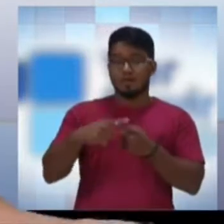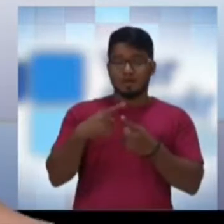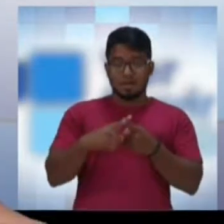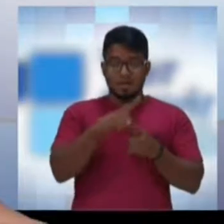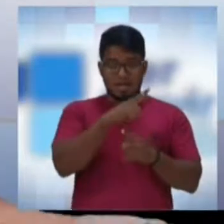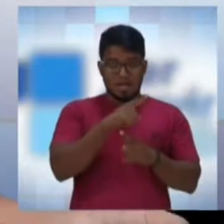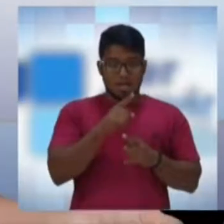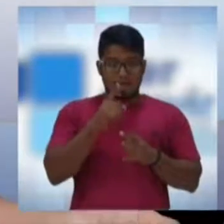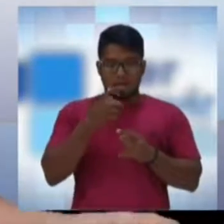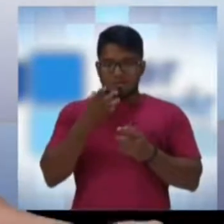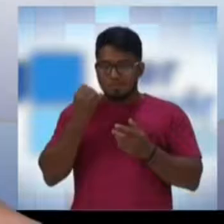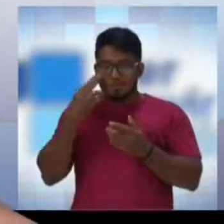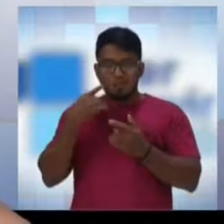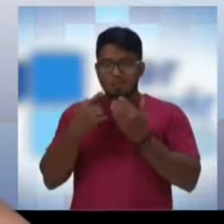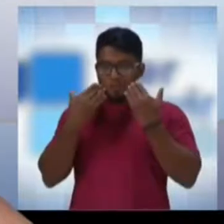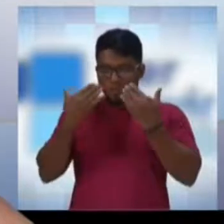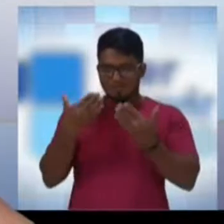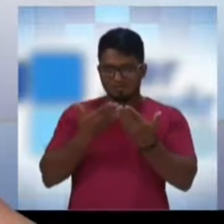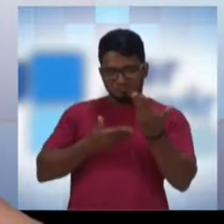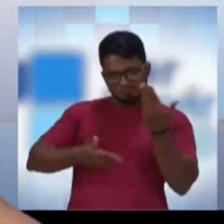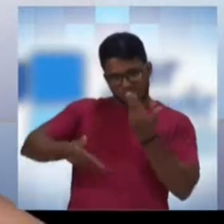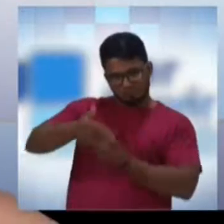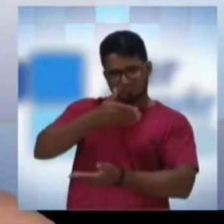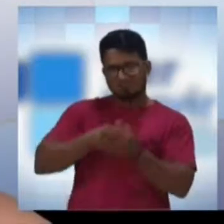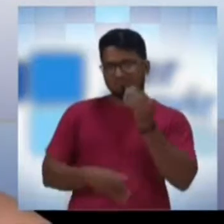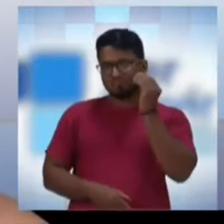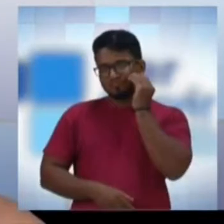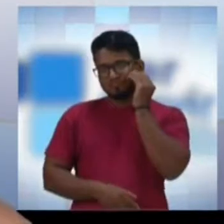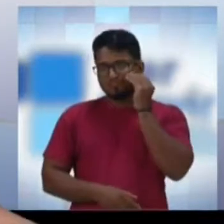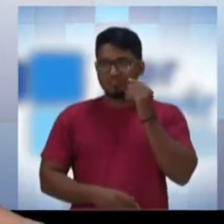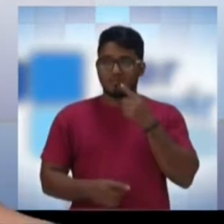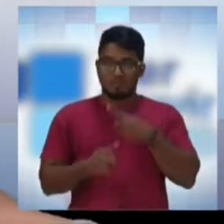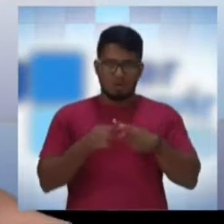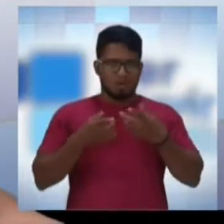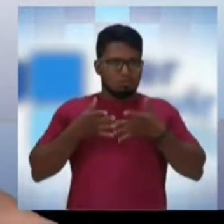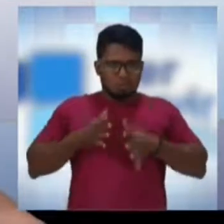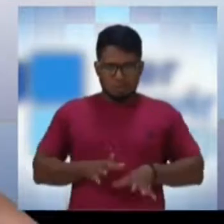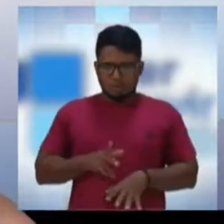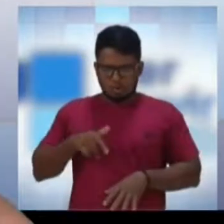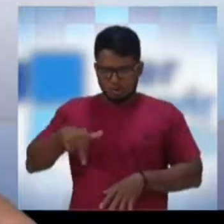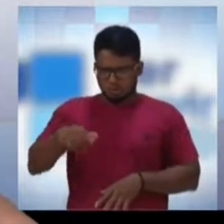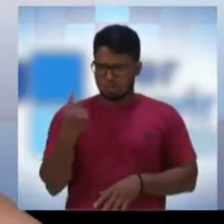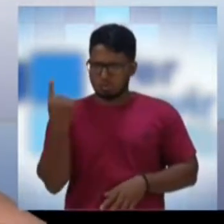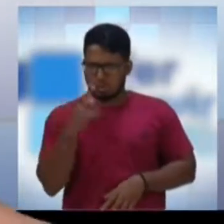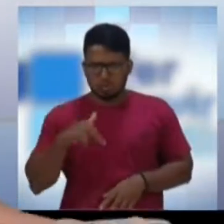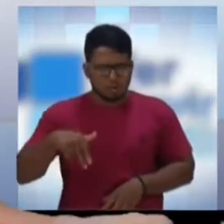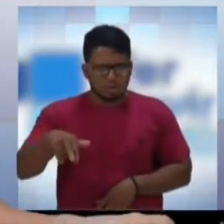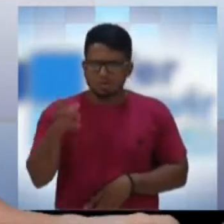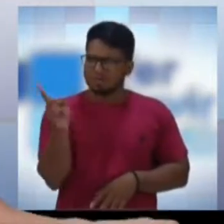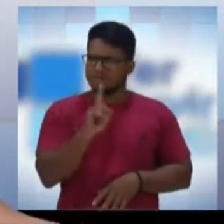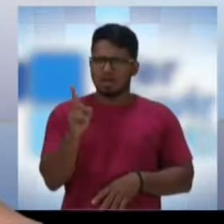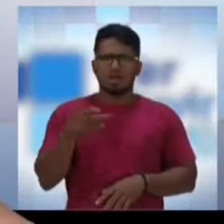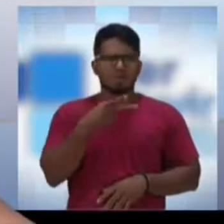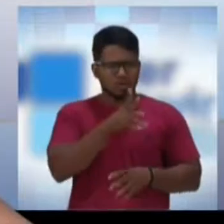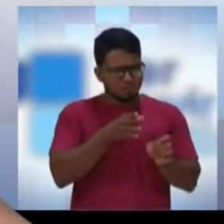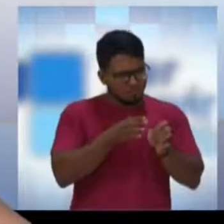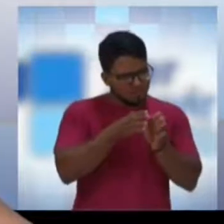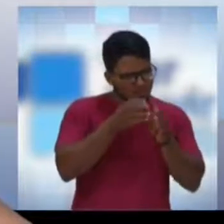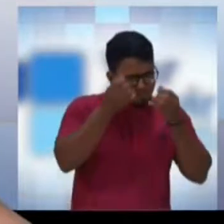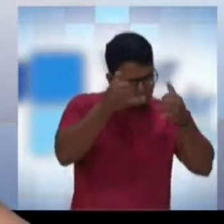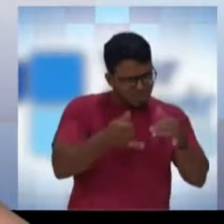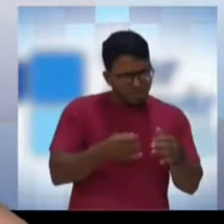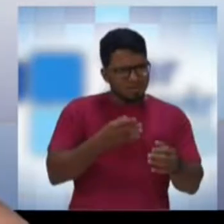essa aula é uma troca de experiência, na verdade, porque eu também não nasci andando só, né? É o que eu sempre digo para os meus alunos.